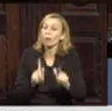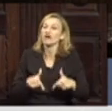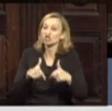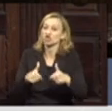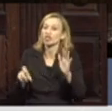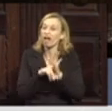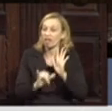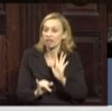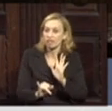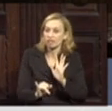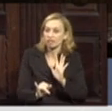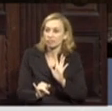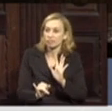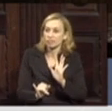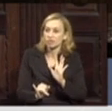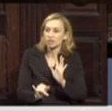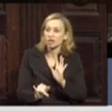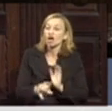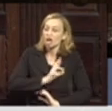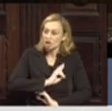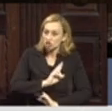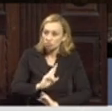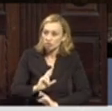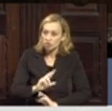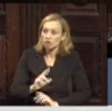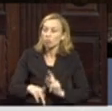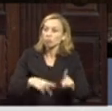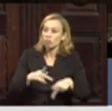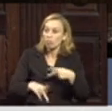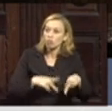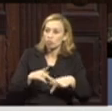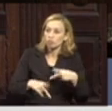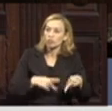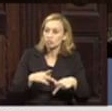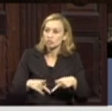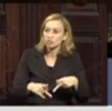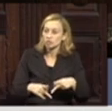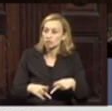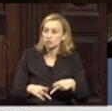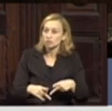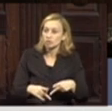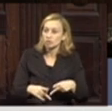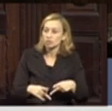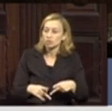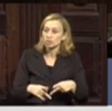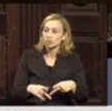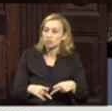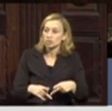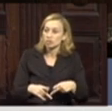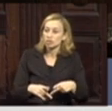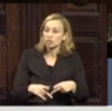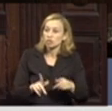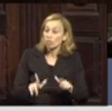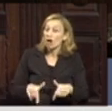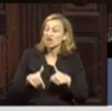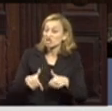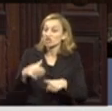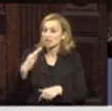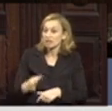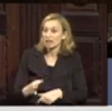definitiva essa grave crise na segurança pública seja enfrentada. Isso só será possível de